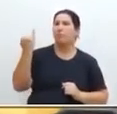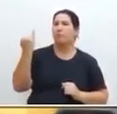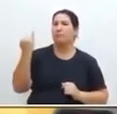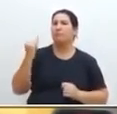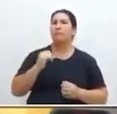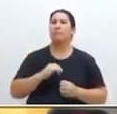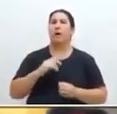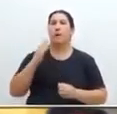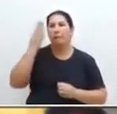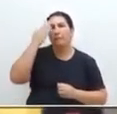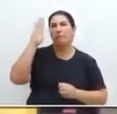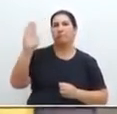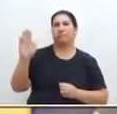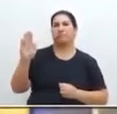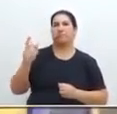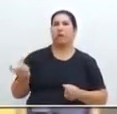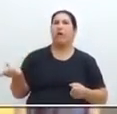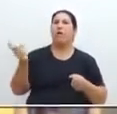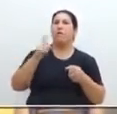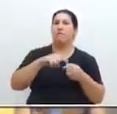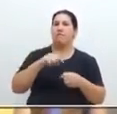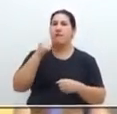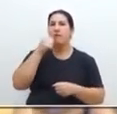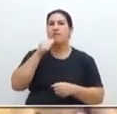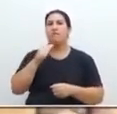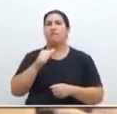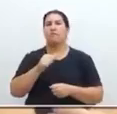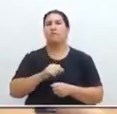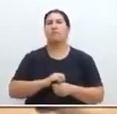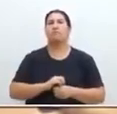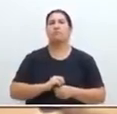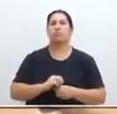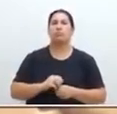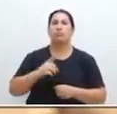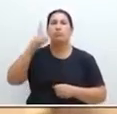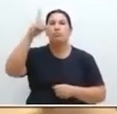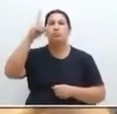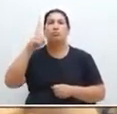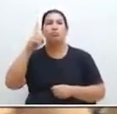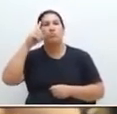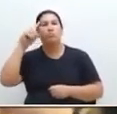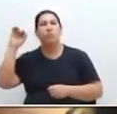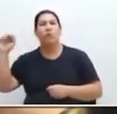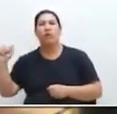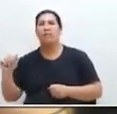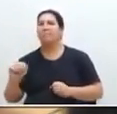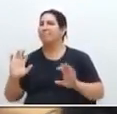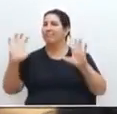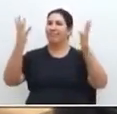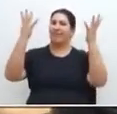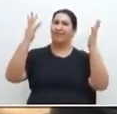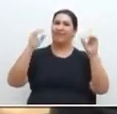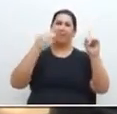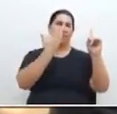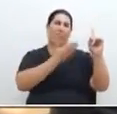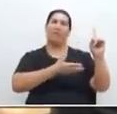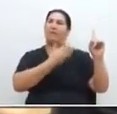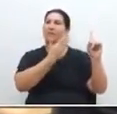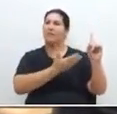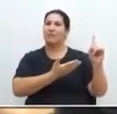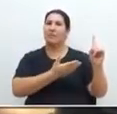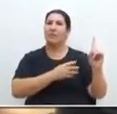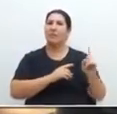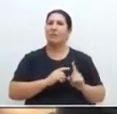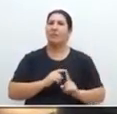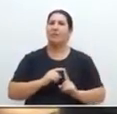principalmente voltada para as mulheres esse dia não é um dia de festa e homenagens mas eu